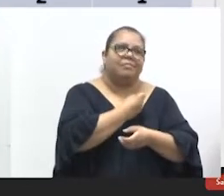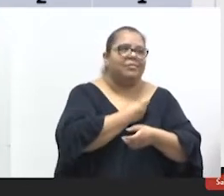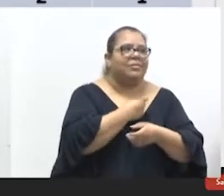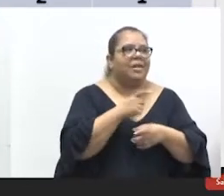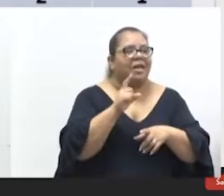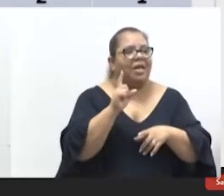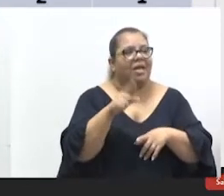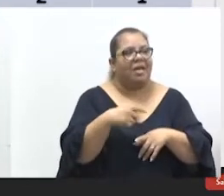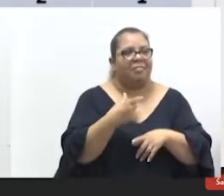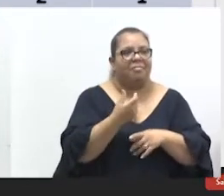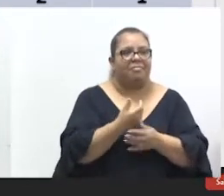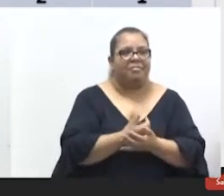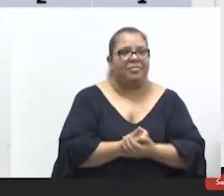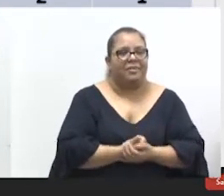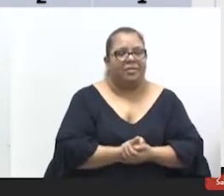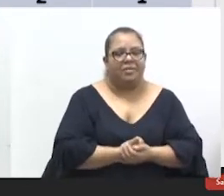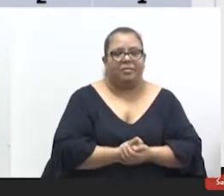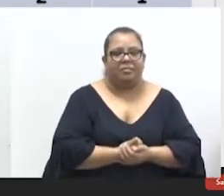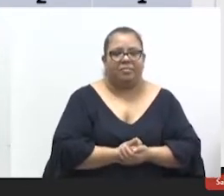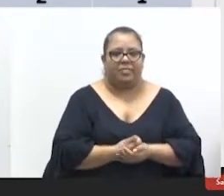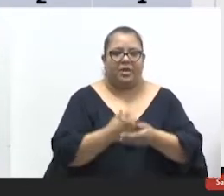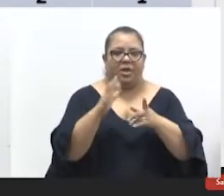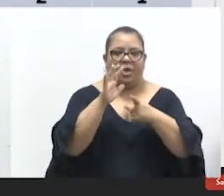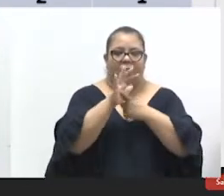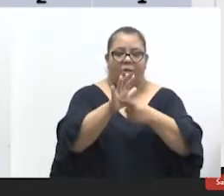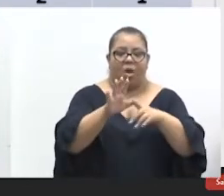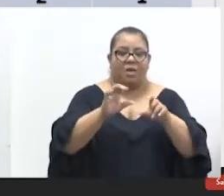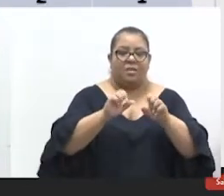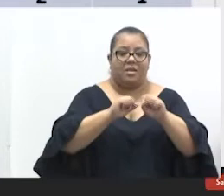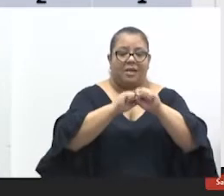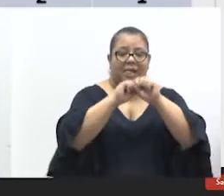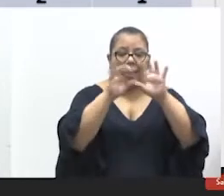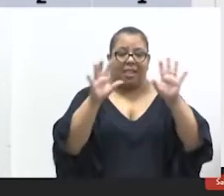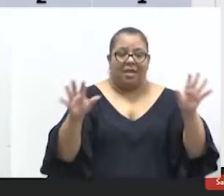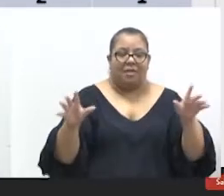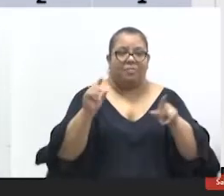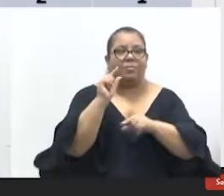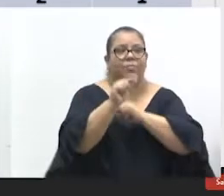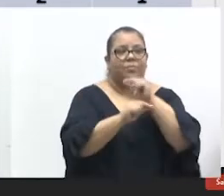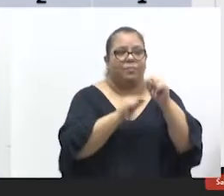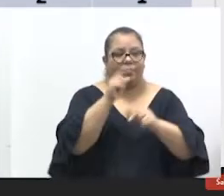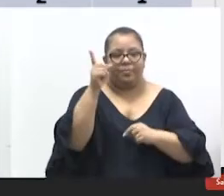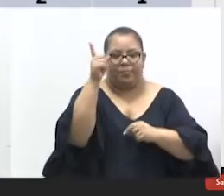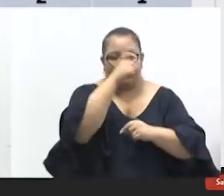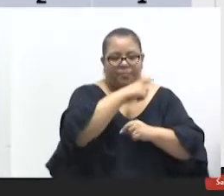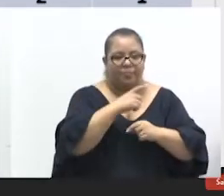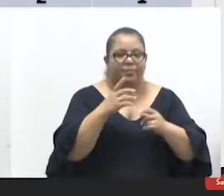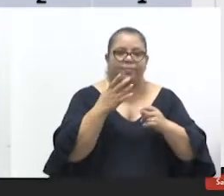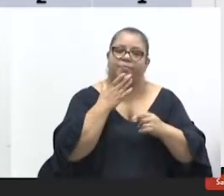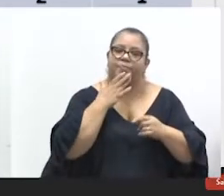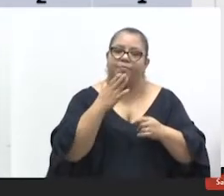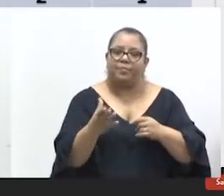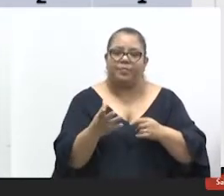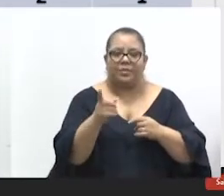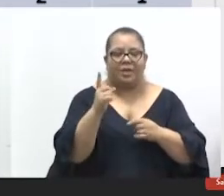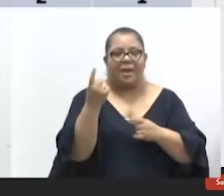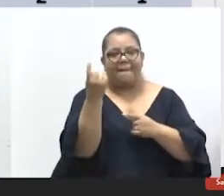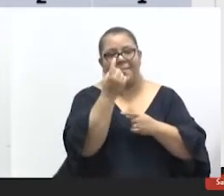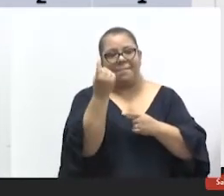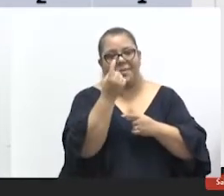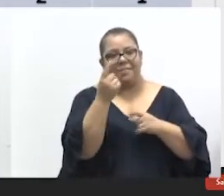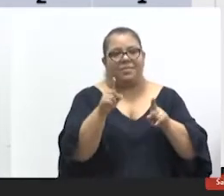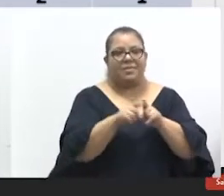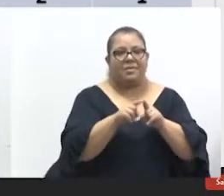trabalho, né? Então, mostra claramente as dificuldades da atenção primária, essencialmente, que faz